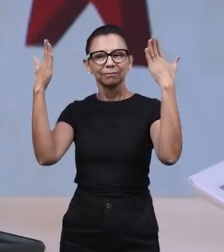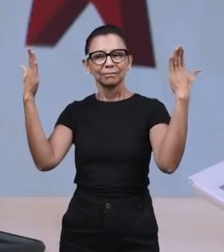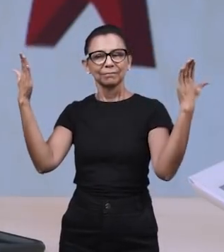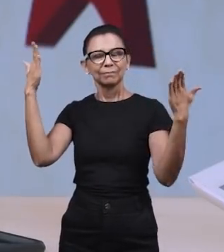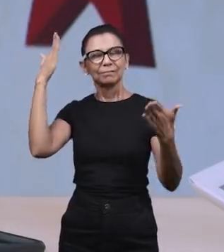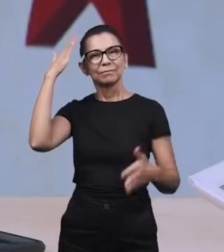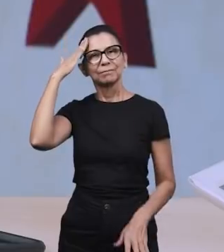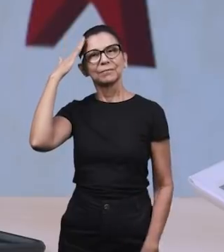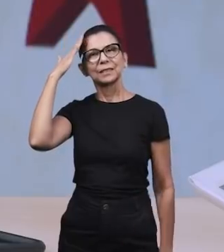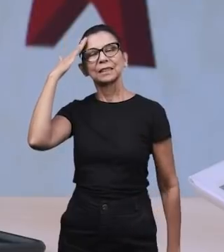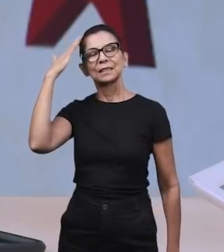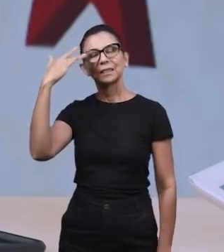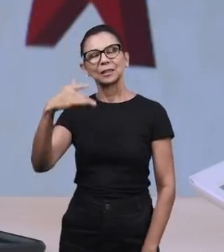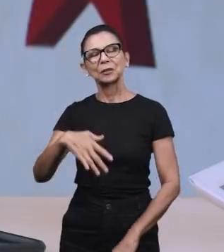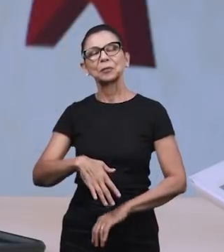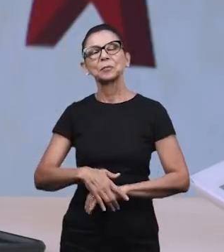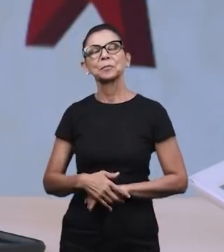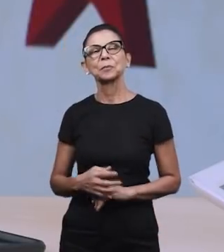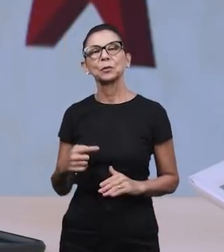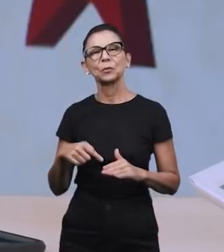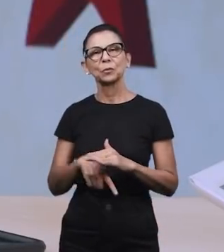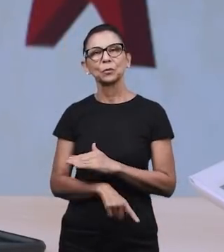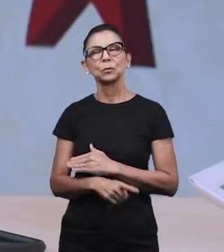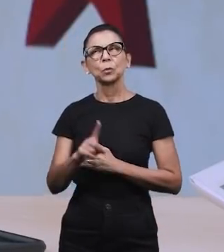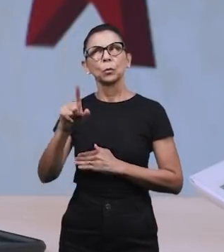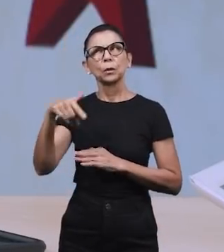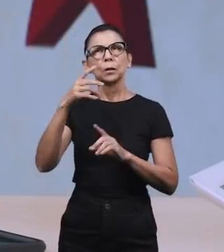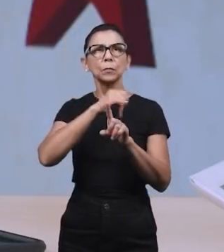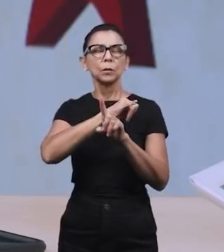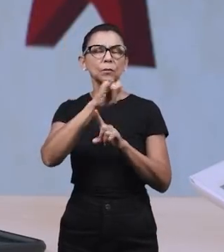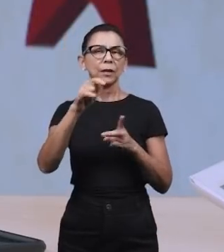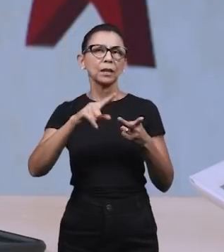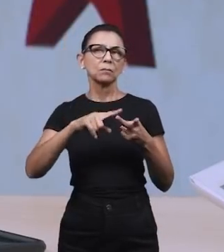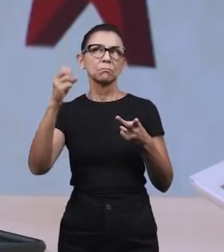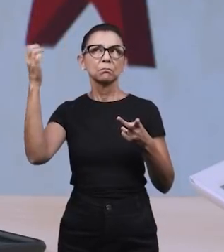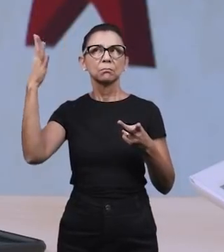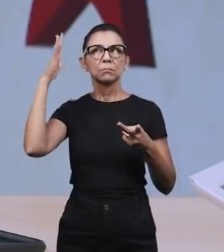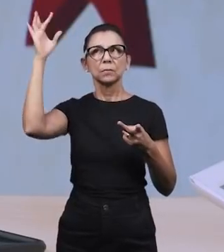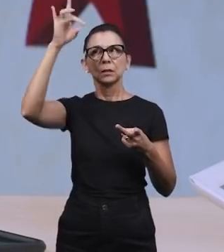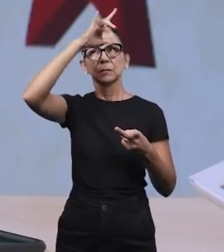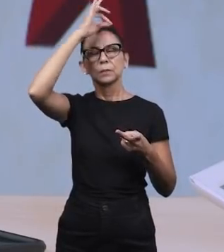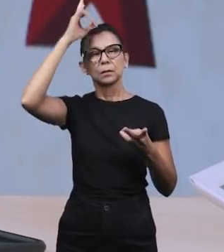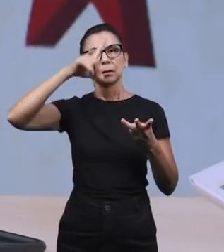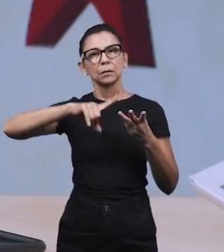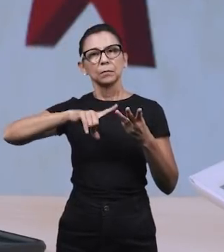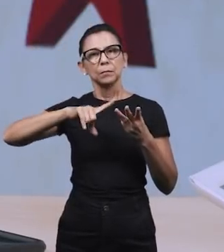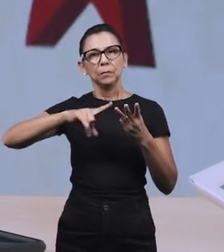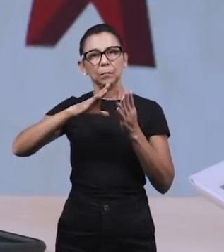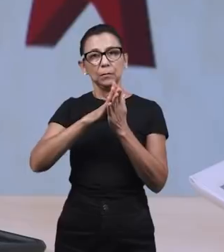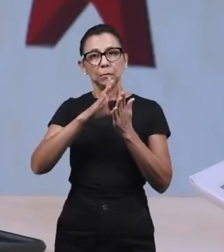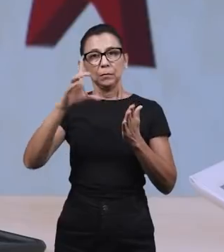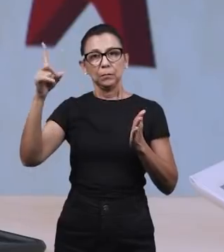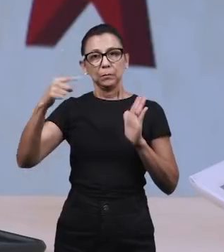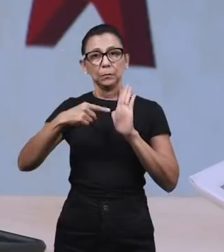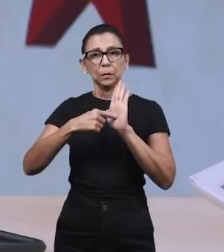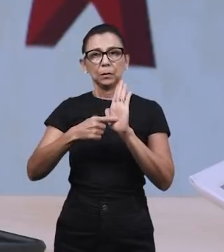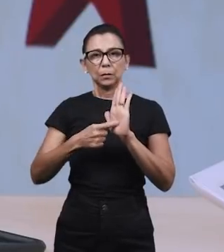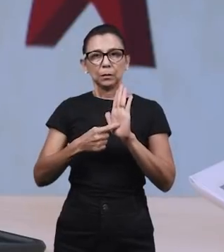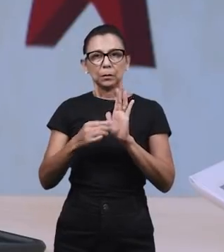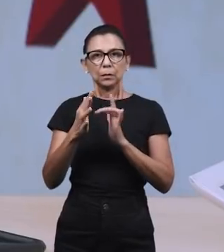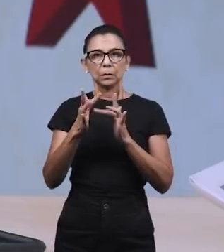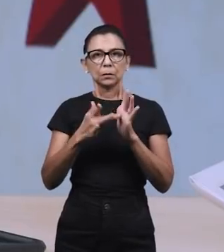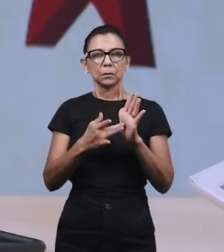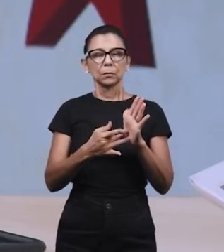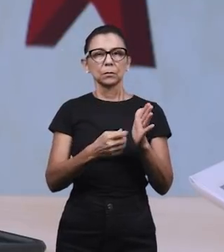seu alcance acerca daquilo que é profético, daquilo que é a revelação do Espírito Santo, daquilo que a palavra de Deus traz